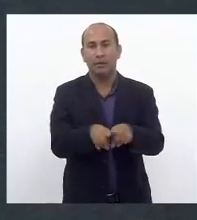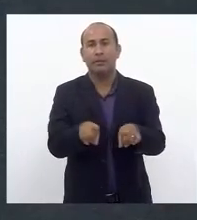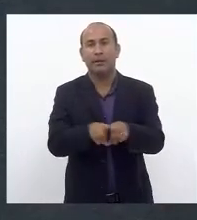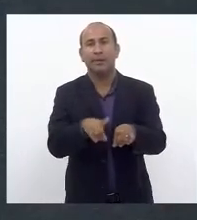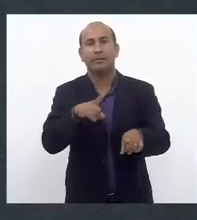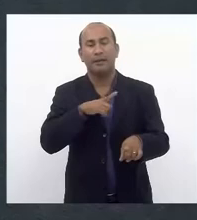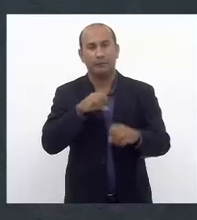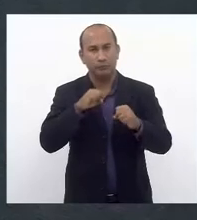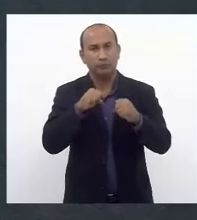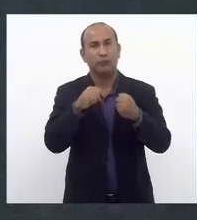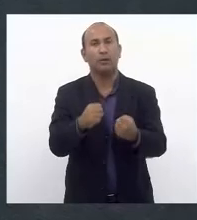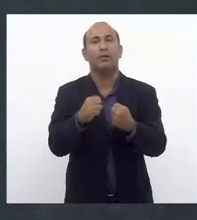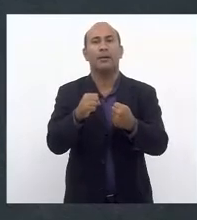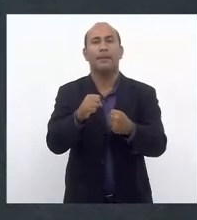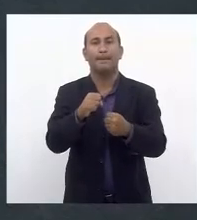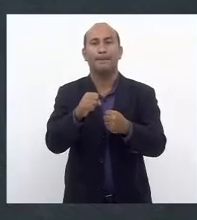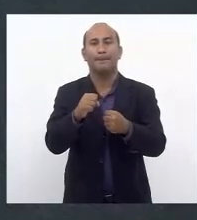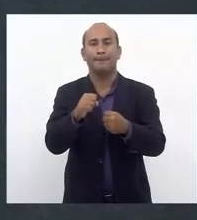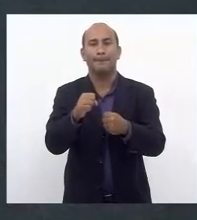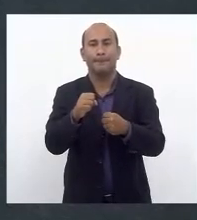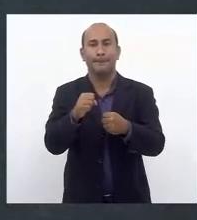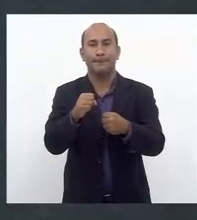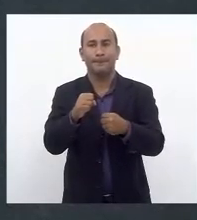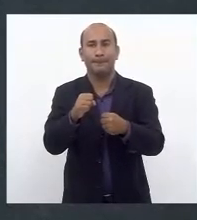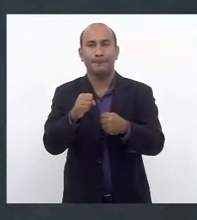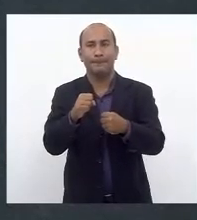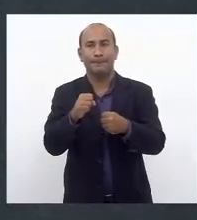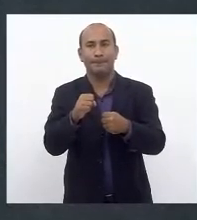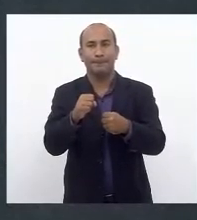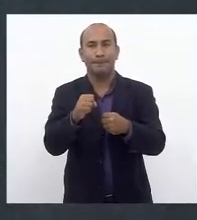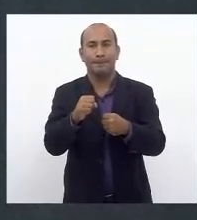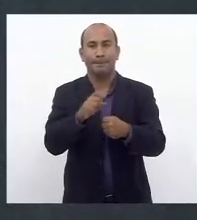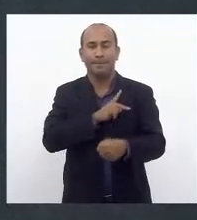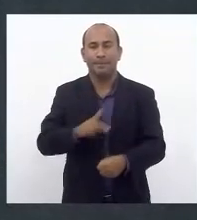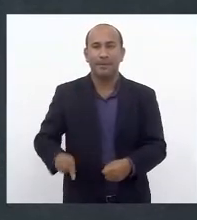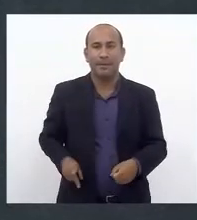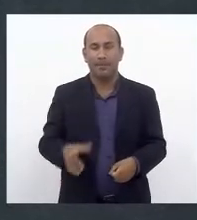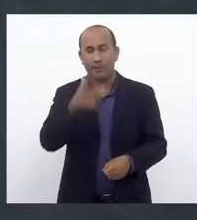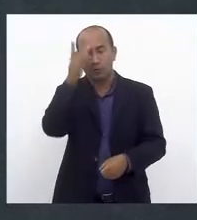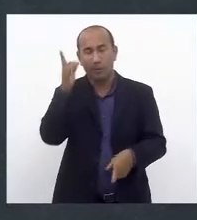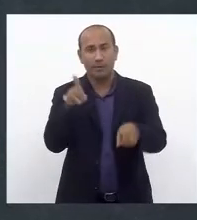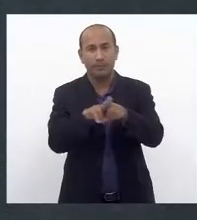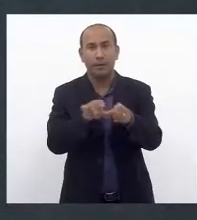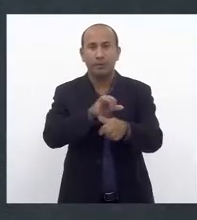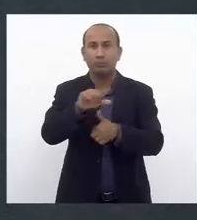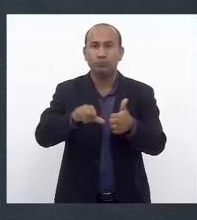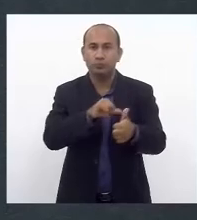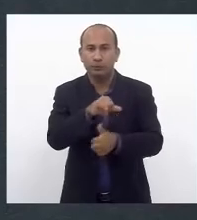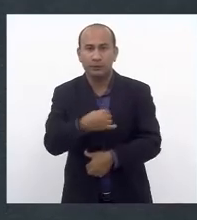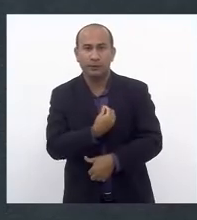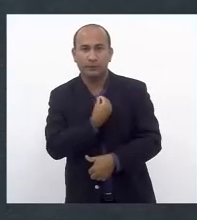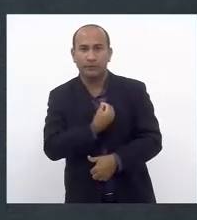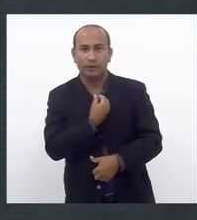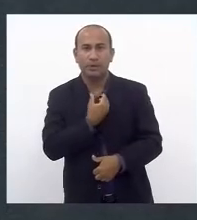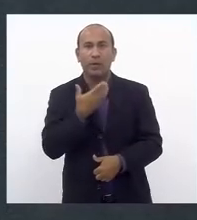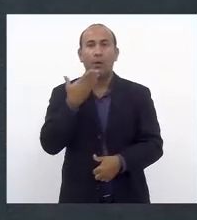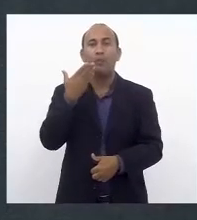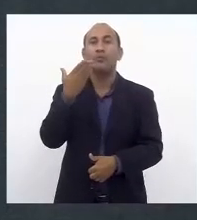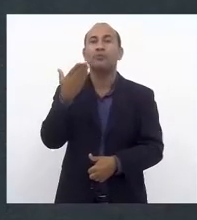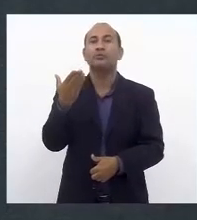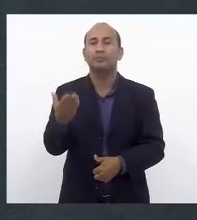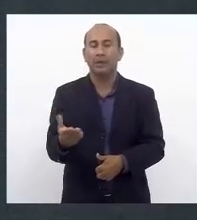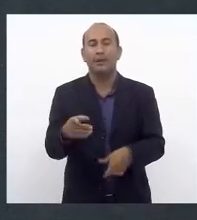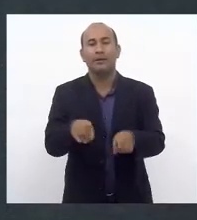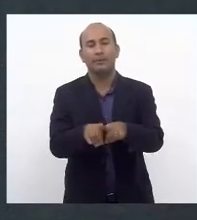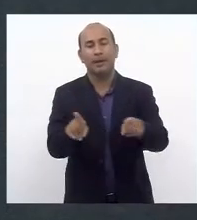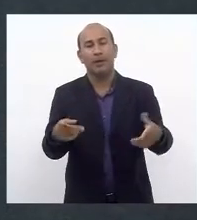muita potência, senhora presidenta. É ali que pessoas que transformam a vulnerabilidade em oportunidade